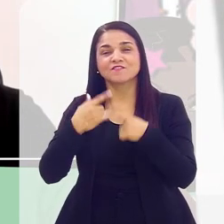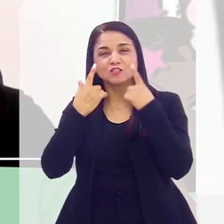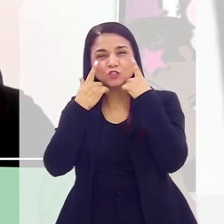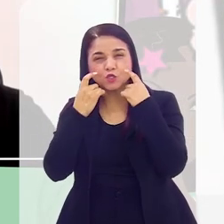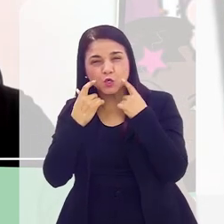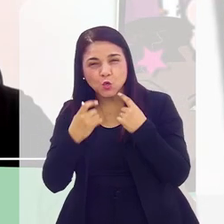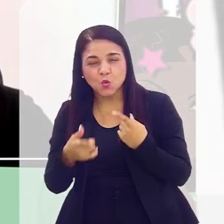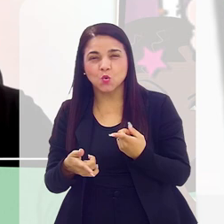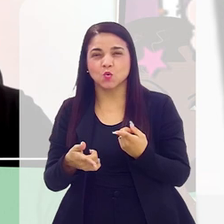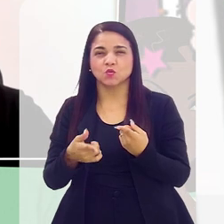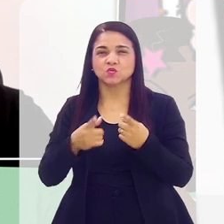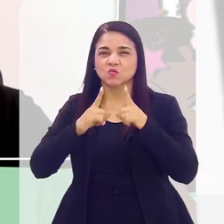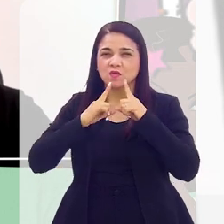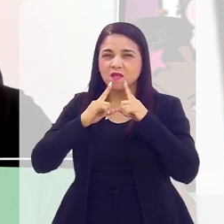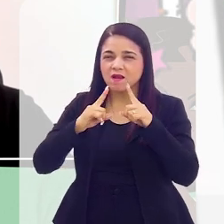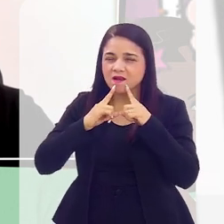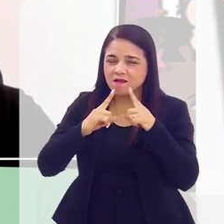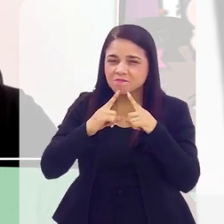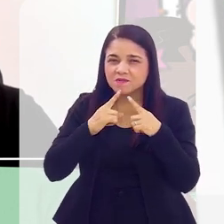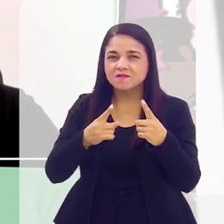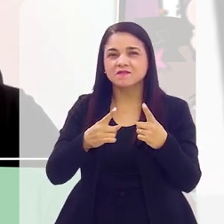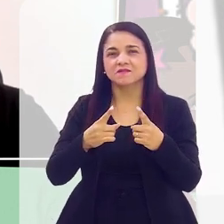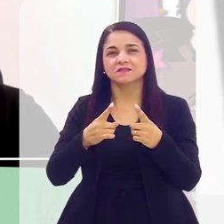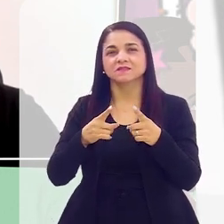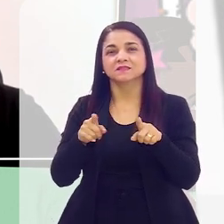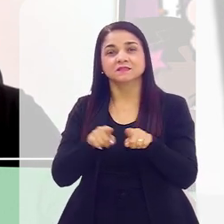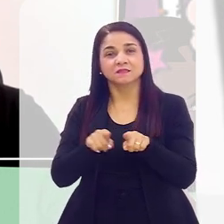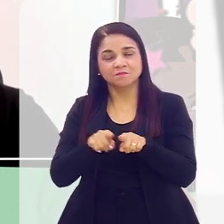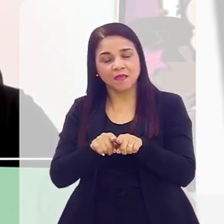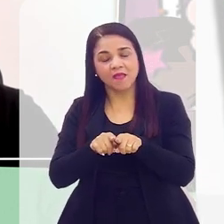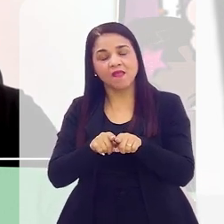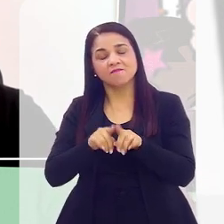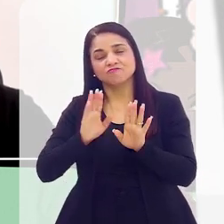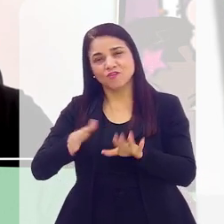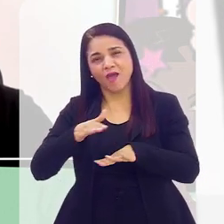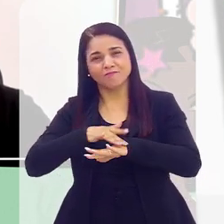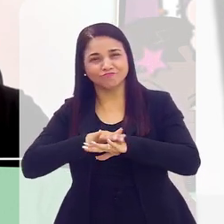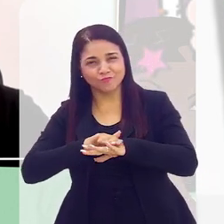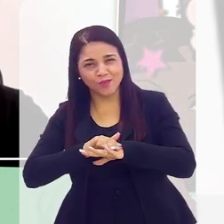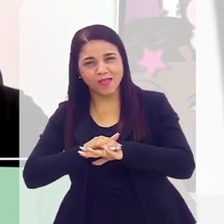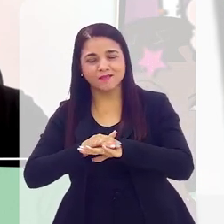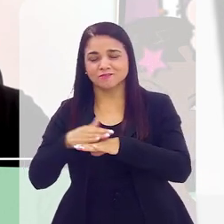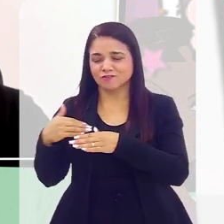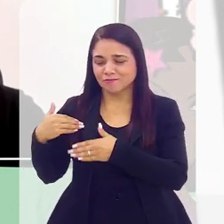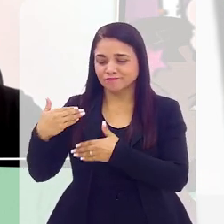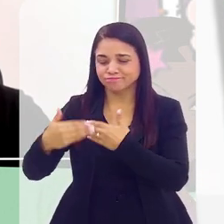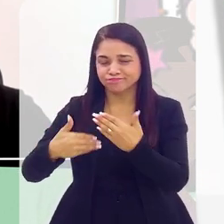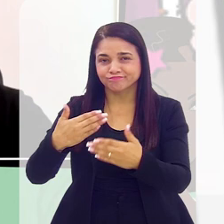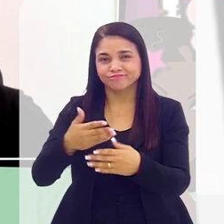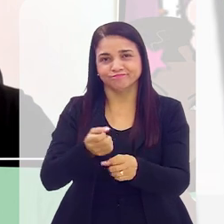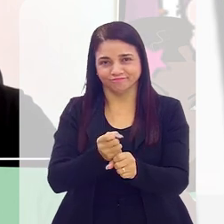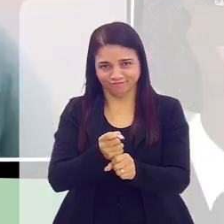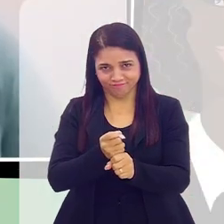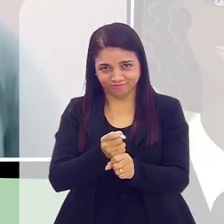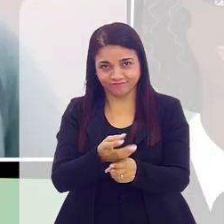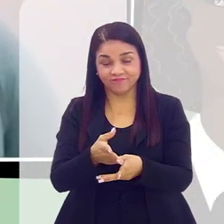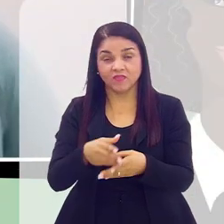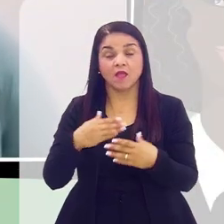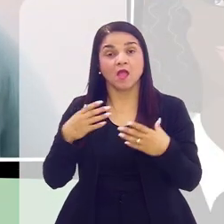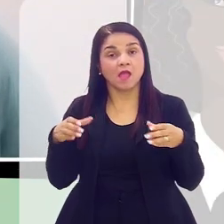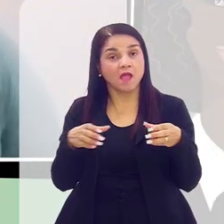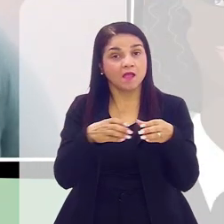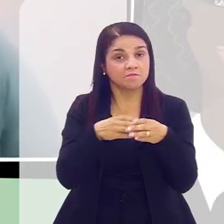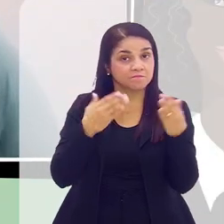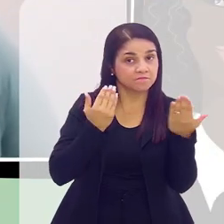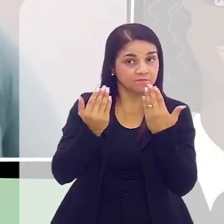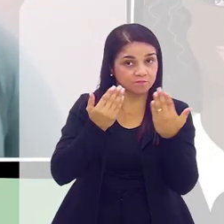todos chorosos, com muitas queixas, além das suas demandas que já carregam durante algum tempo. Então, a